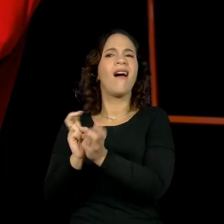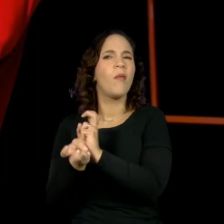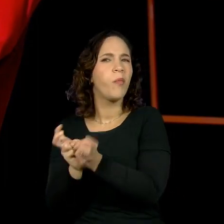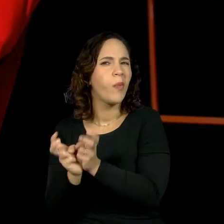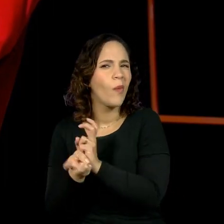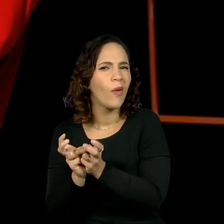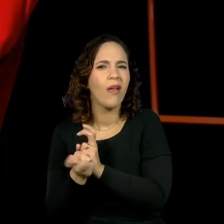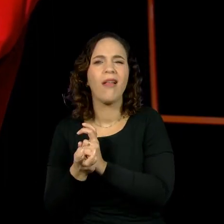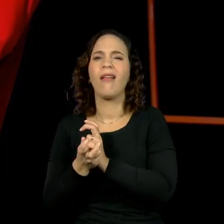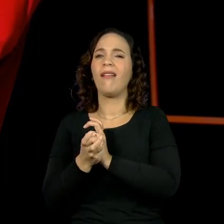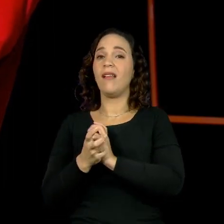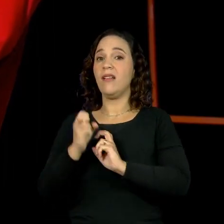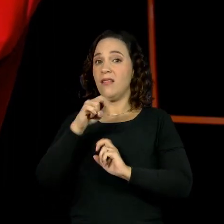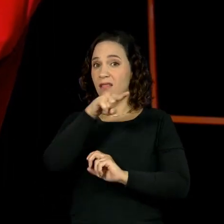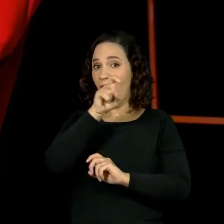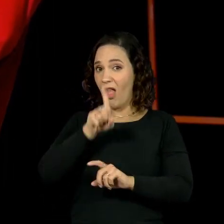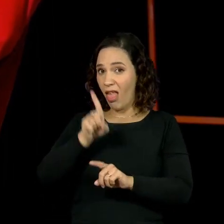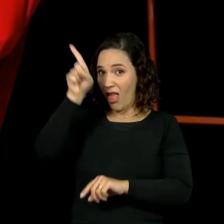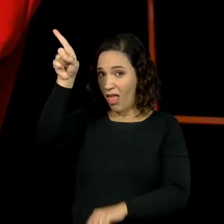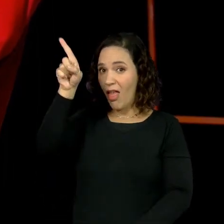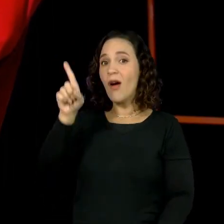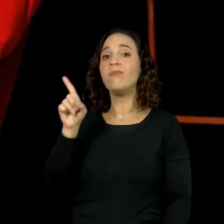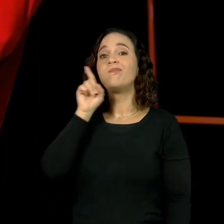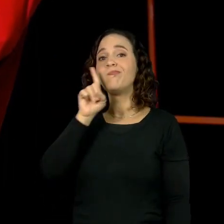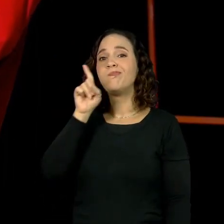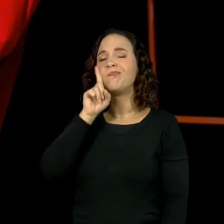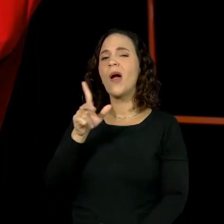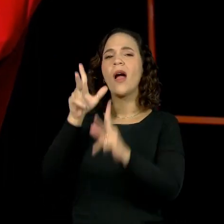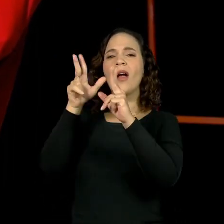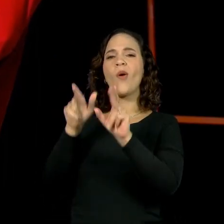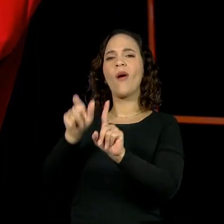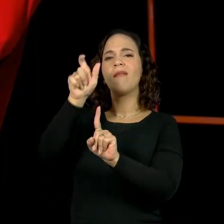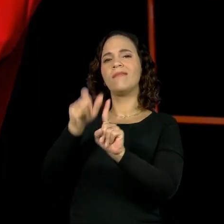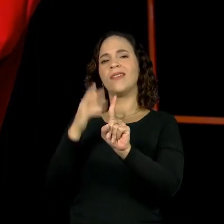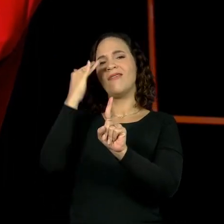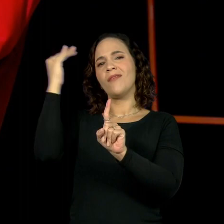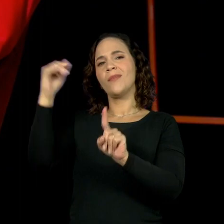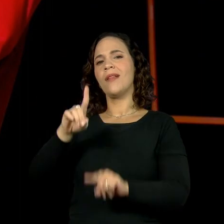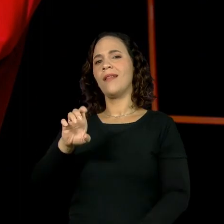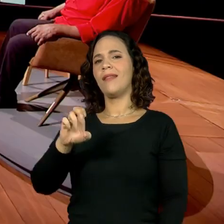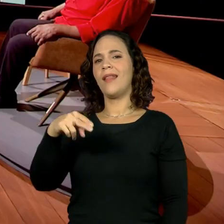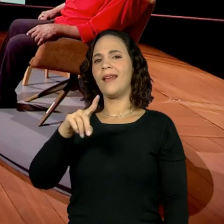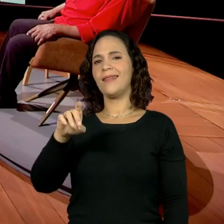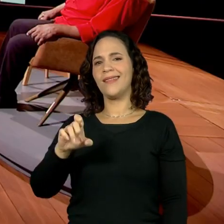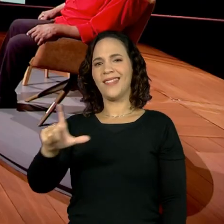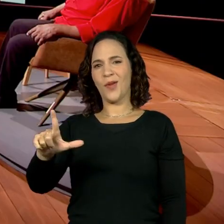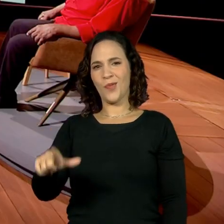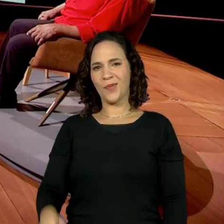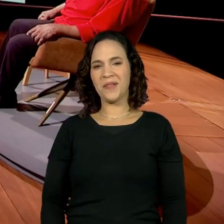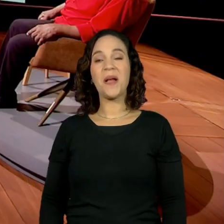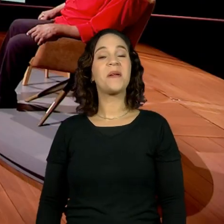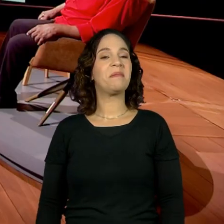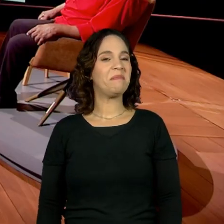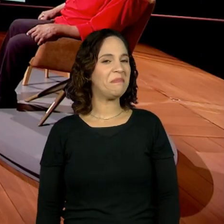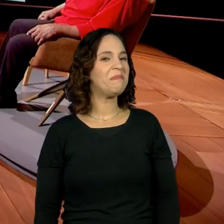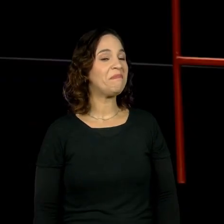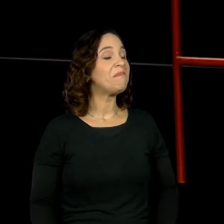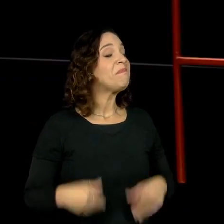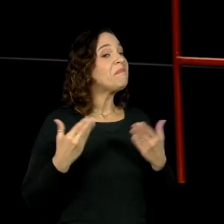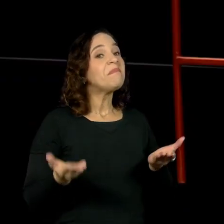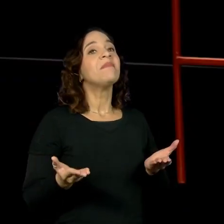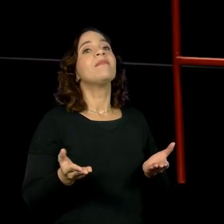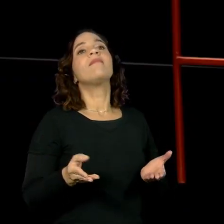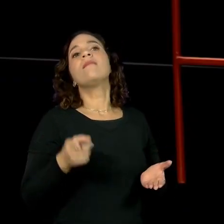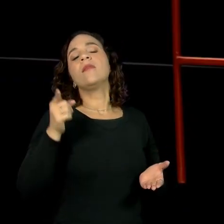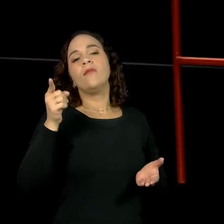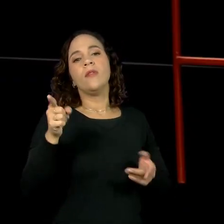capoeirista. Se estivesse nos Estados Unidos, seria um Denzel Washington. Aldo Bueno. Aí você também,